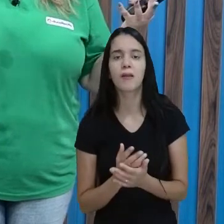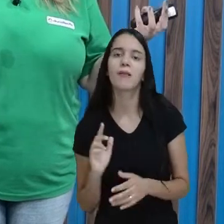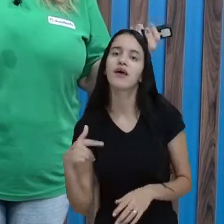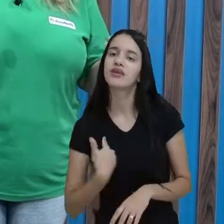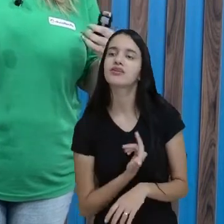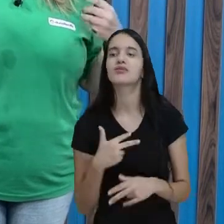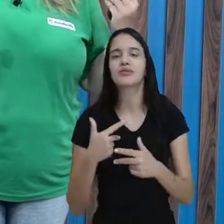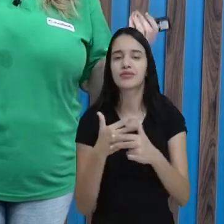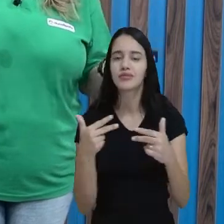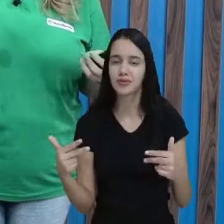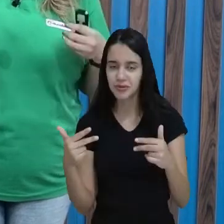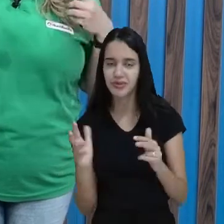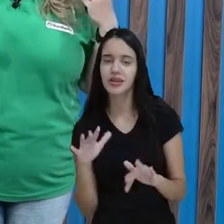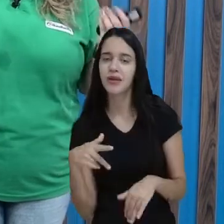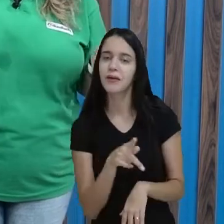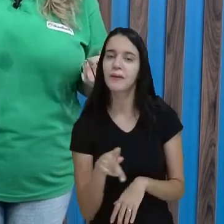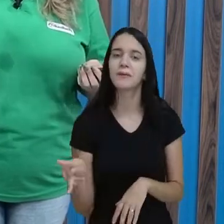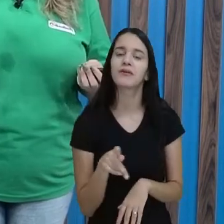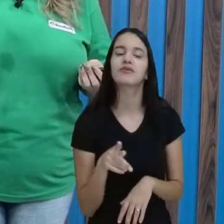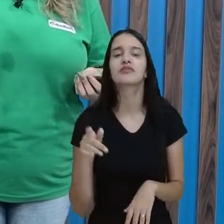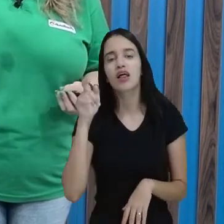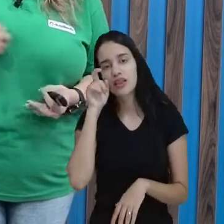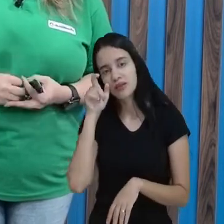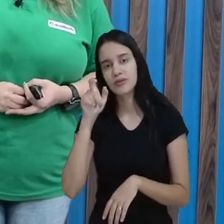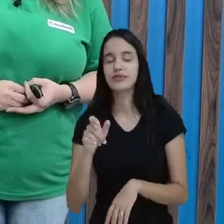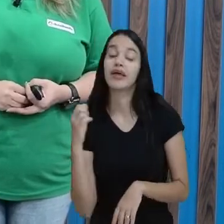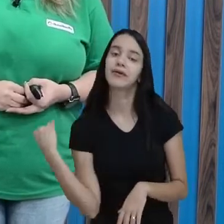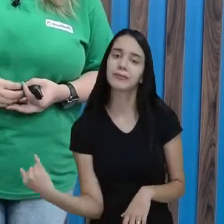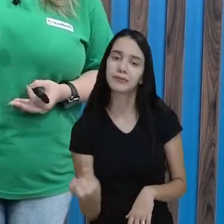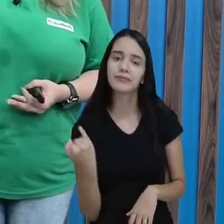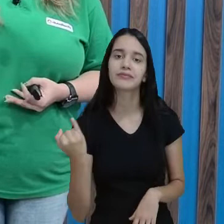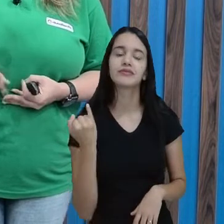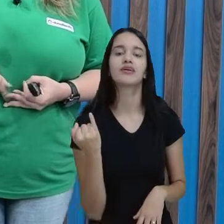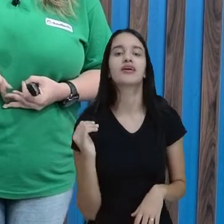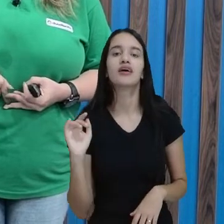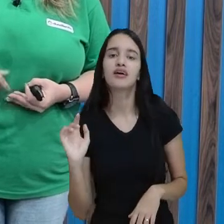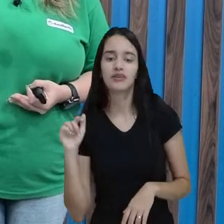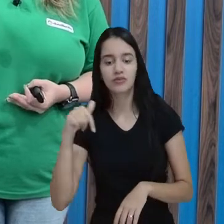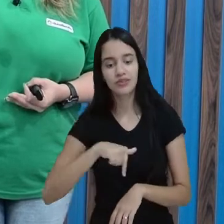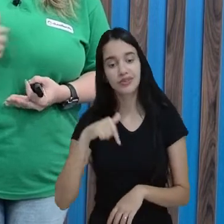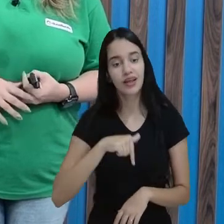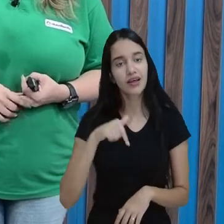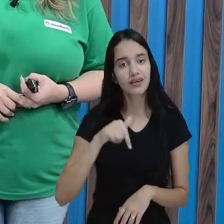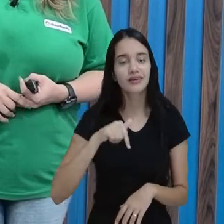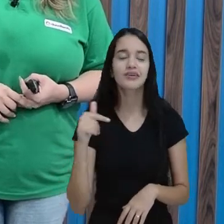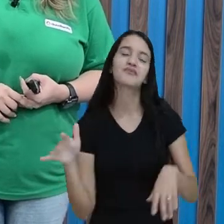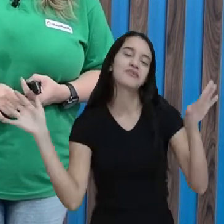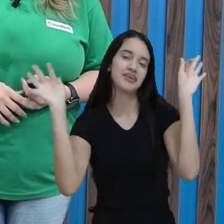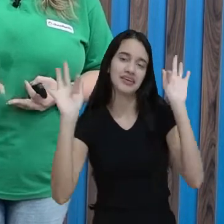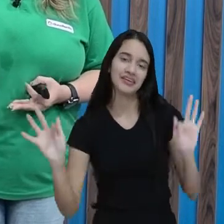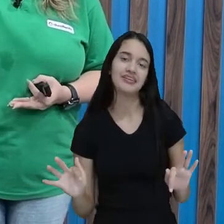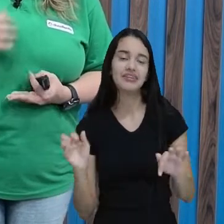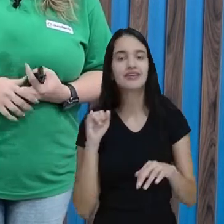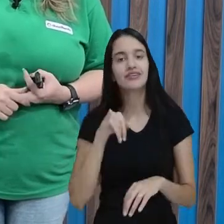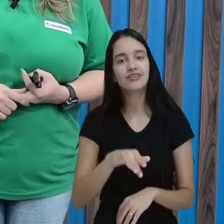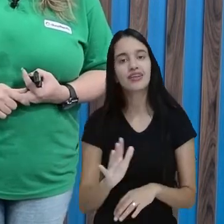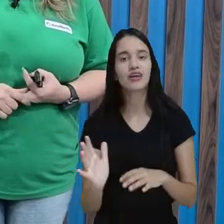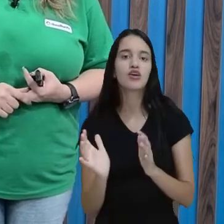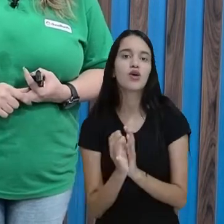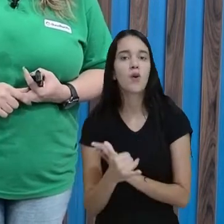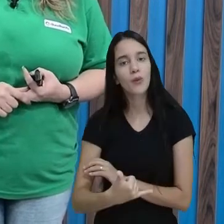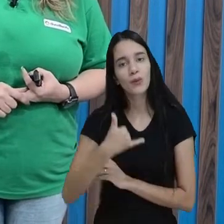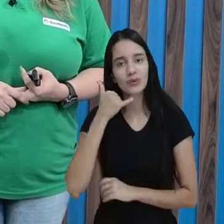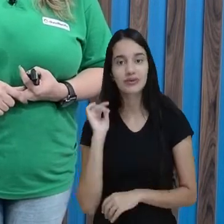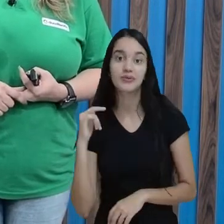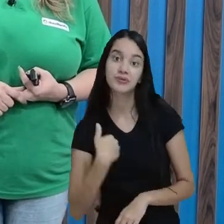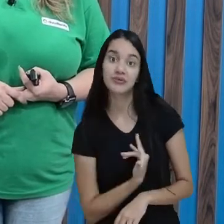das nossas coisas, né, professora, dos nossos interesses. Isso é muito importante. E a gente aqui na EMAD também fica muito feliz se você entrar em contato com a gente,